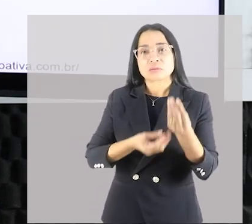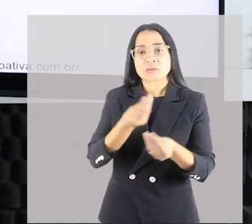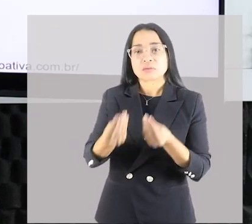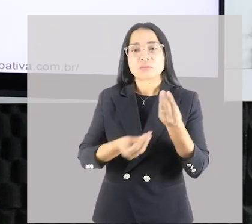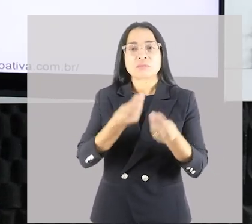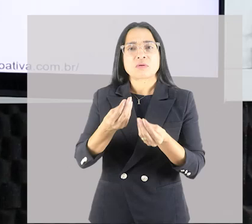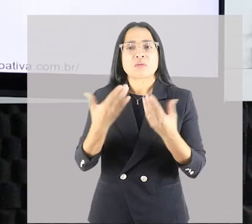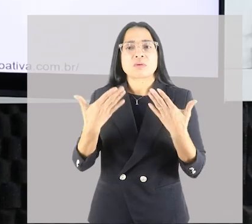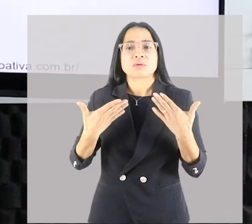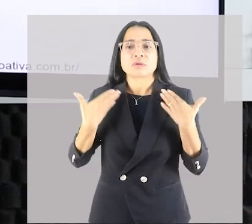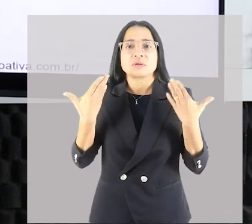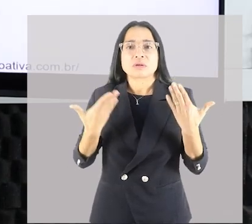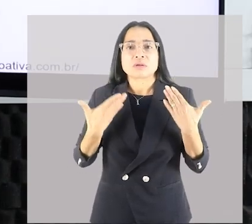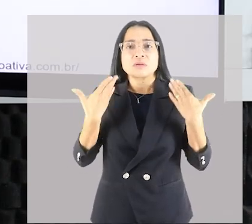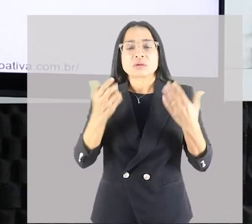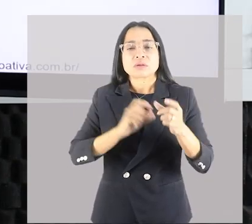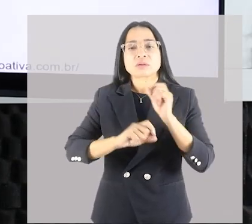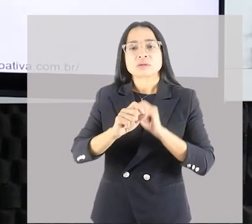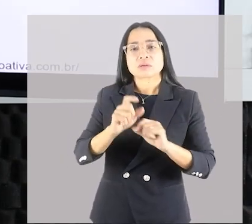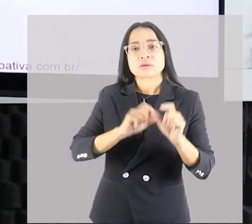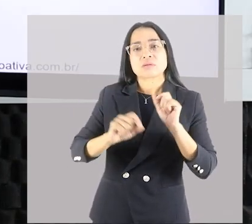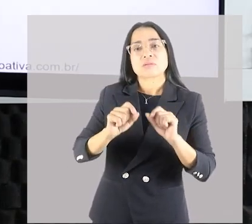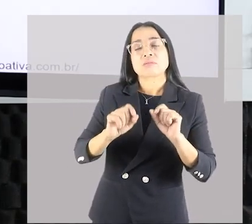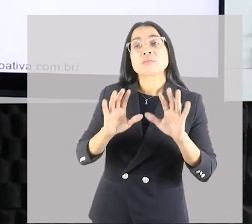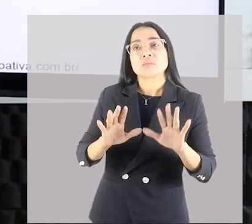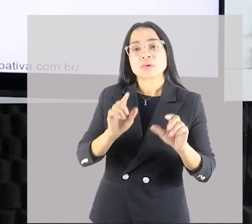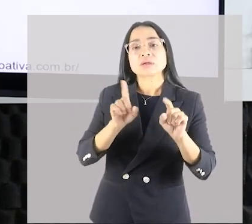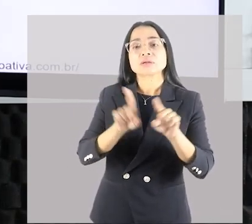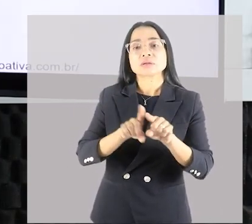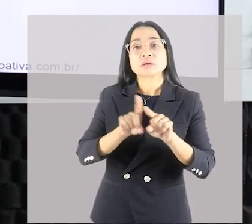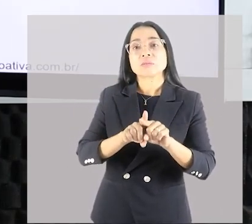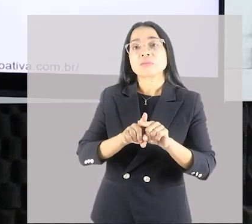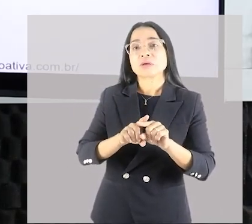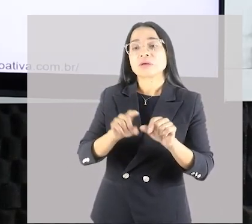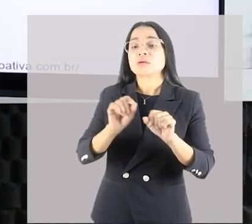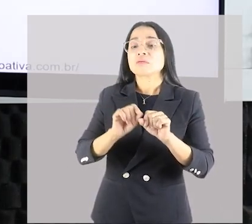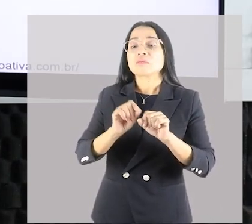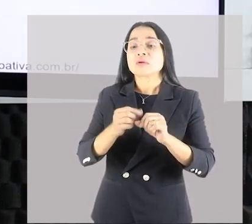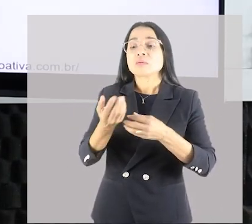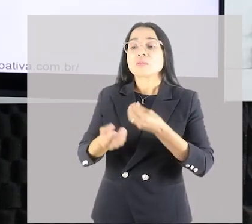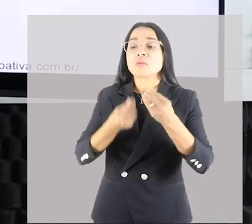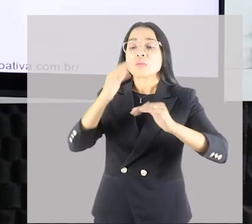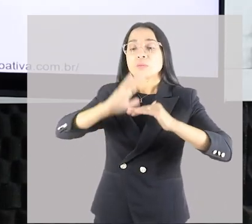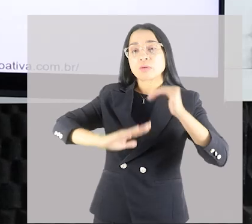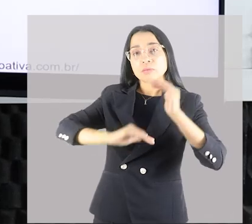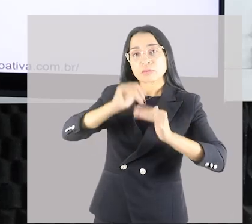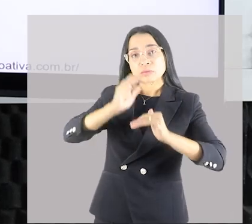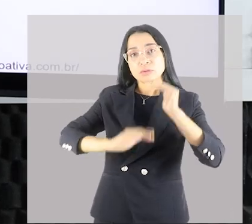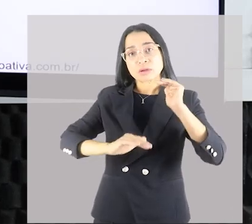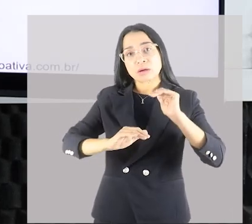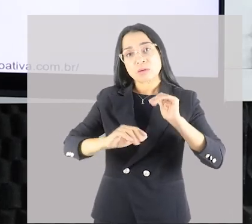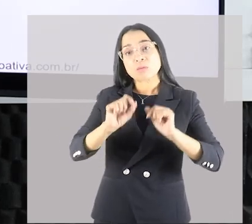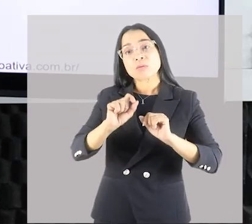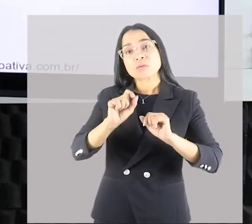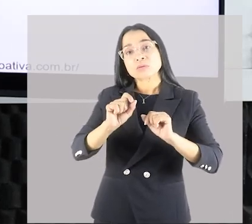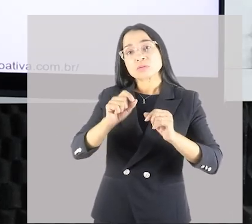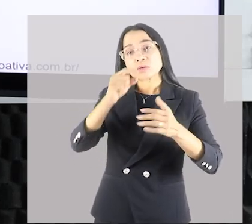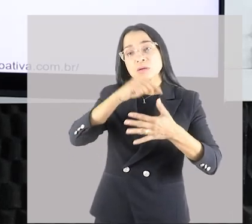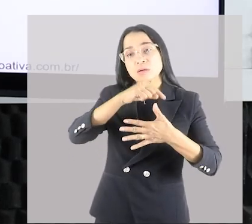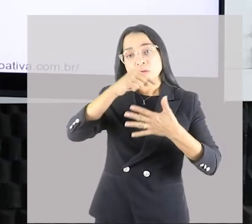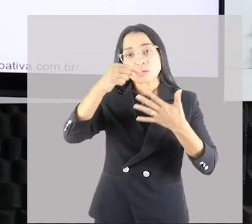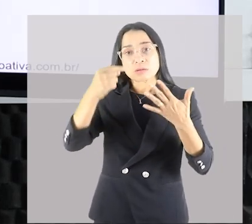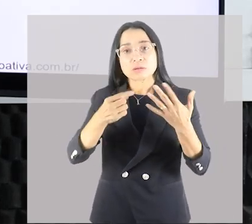de diversão, mas pode ser feito também de forma profissional, onde o aspecto técnico ele vai ser